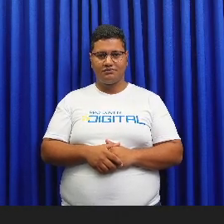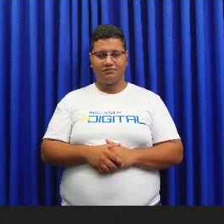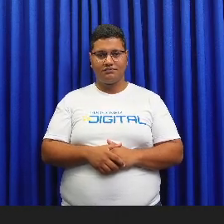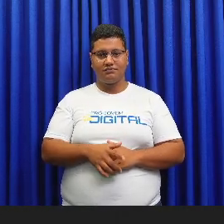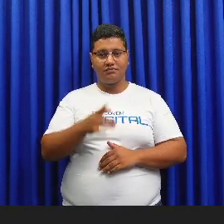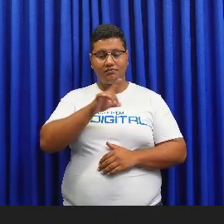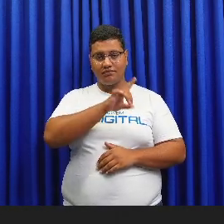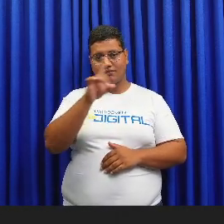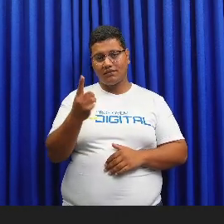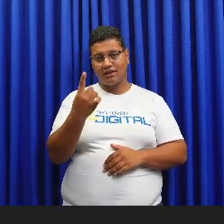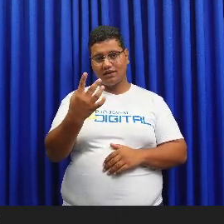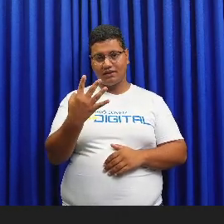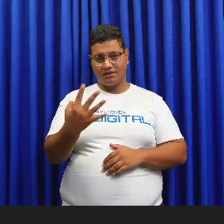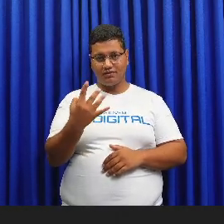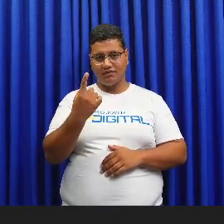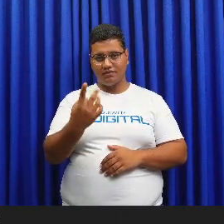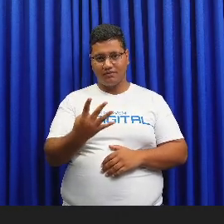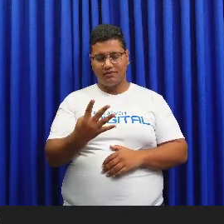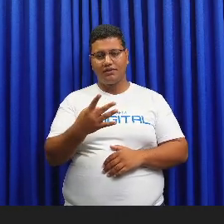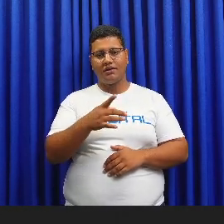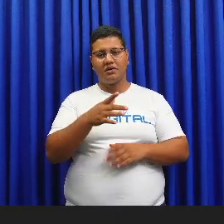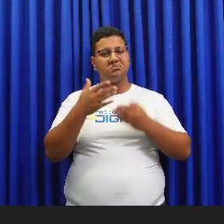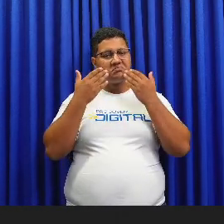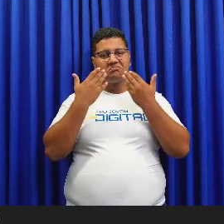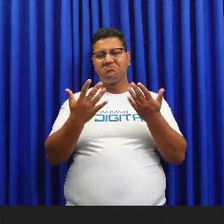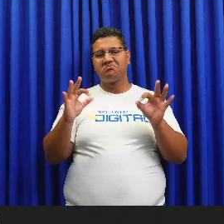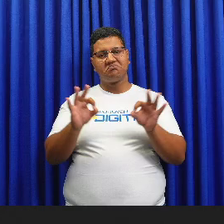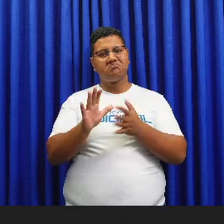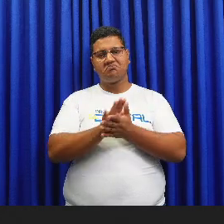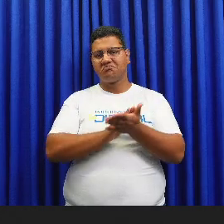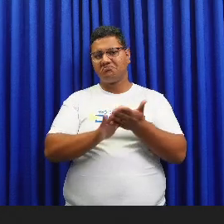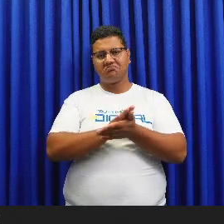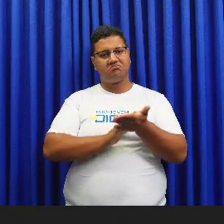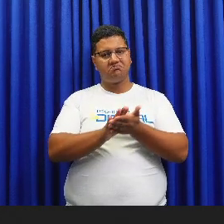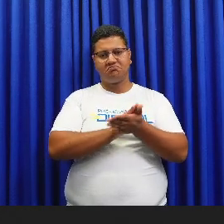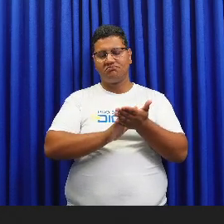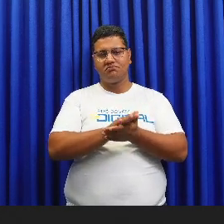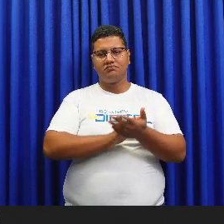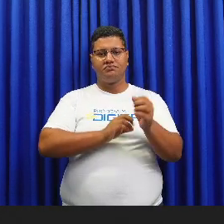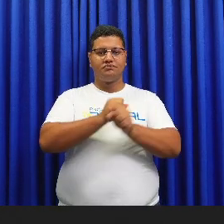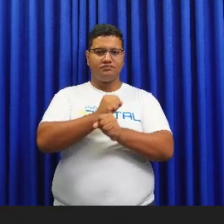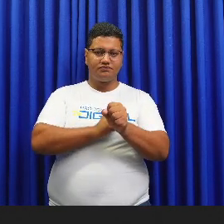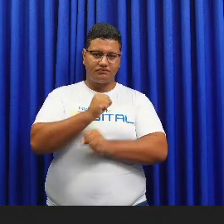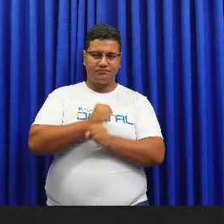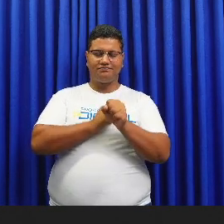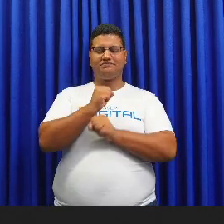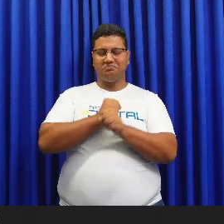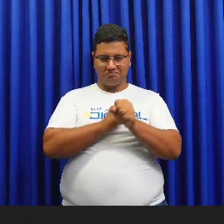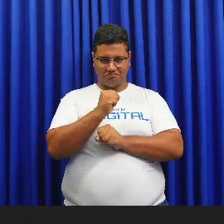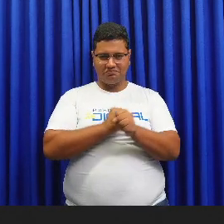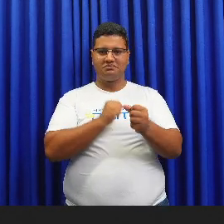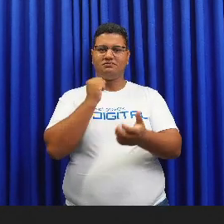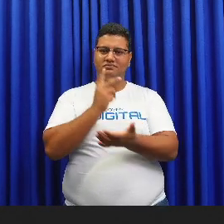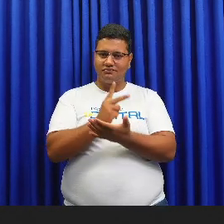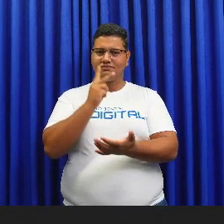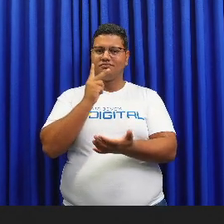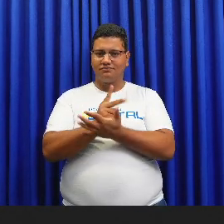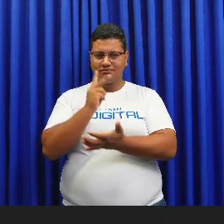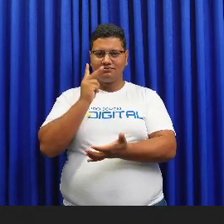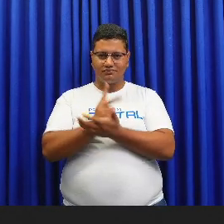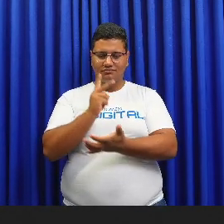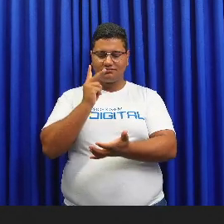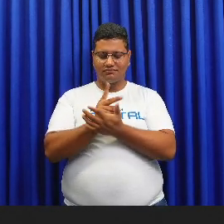Aqui ó, no dia 14 não aparece nenhum evento pra mim. Ou seja, anualmente é só pra gente ir vendo aí o